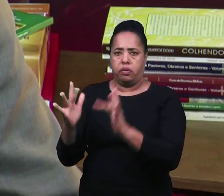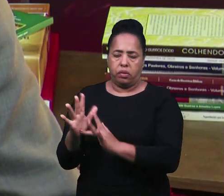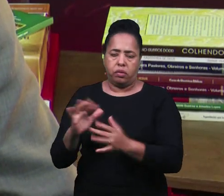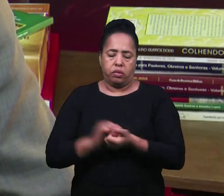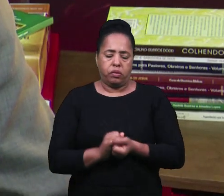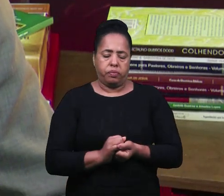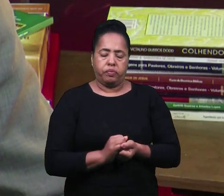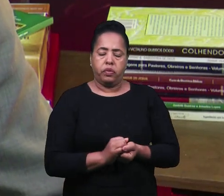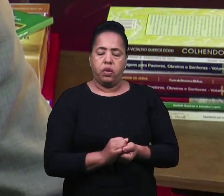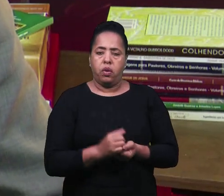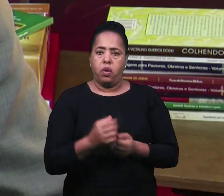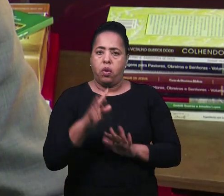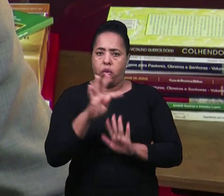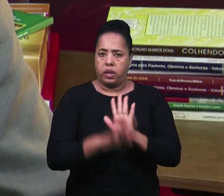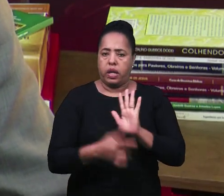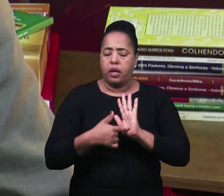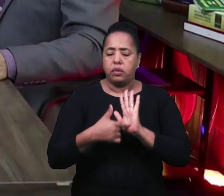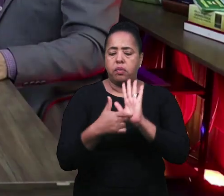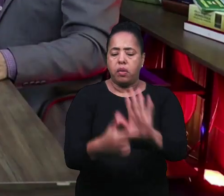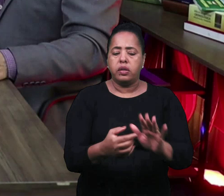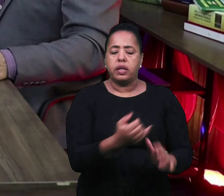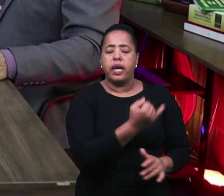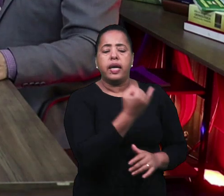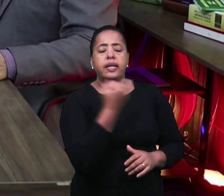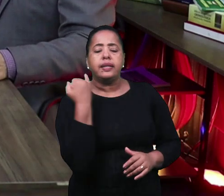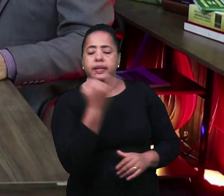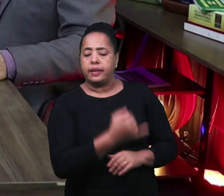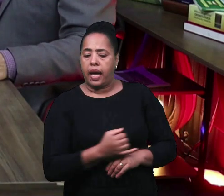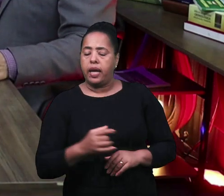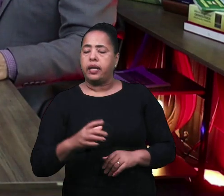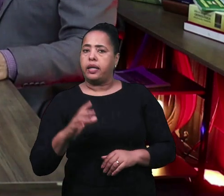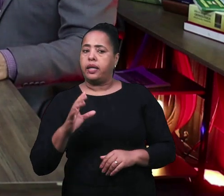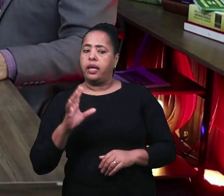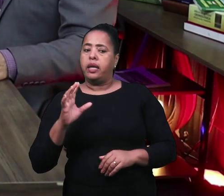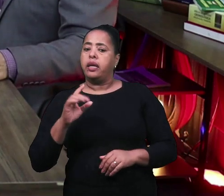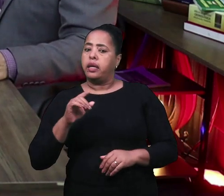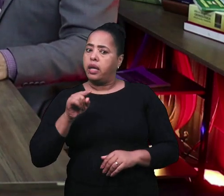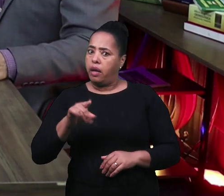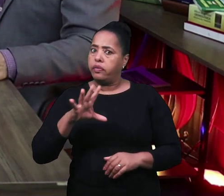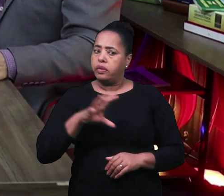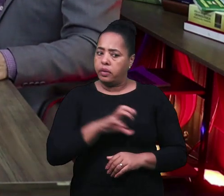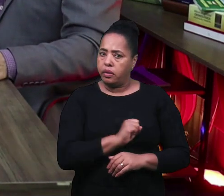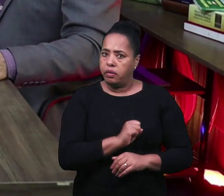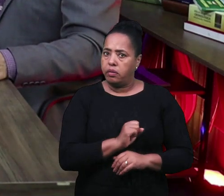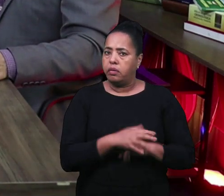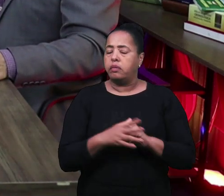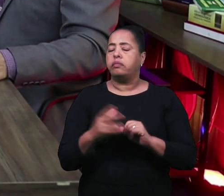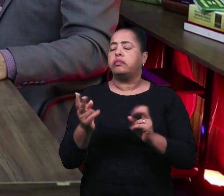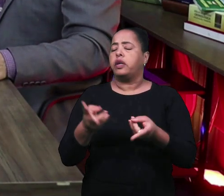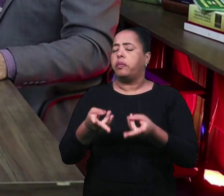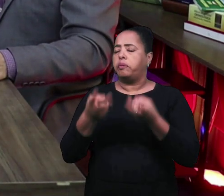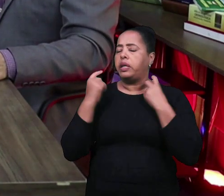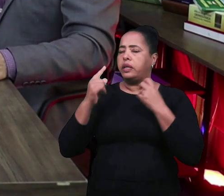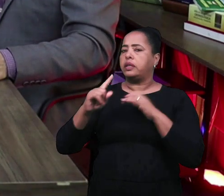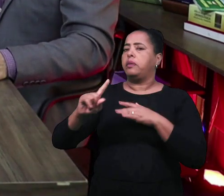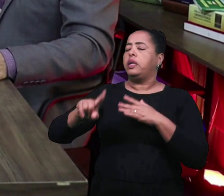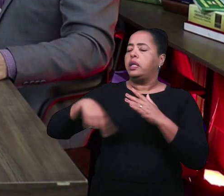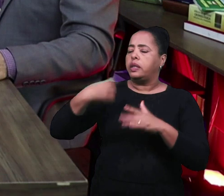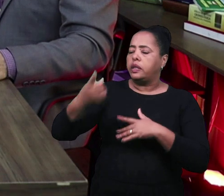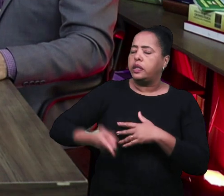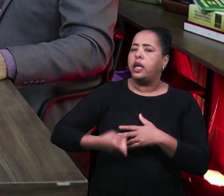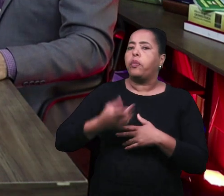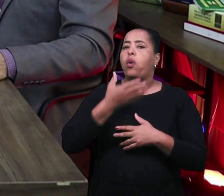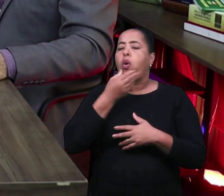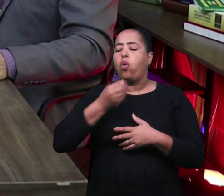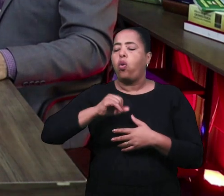texto continua dizendo assim, Isaac a quem amas, né? E aí nós vamos ver lá na frente, quando João